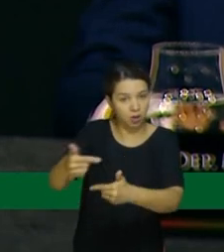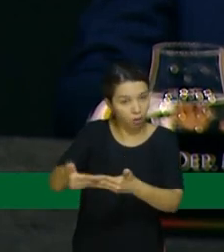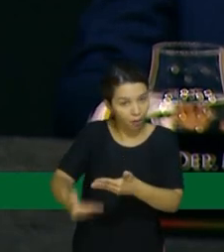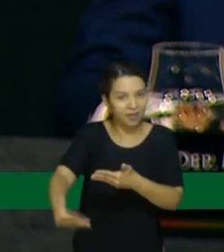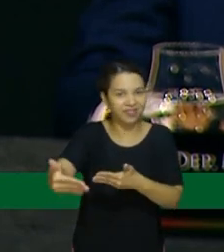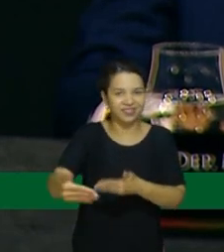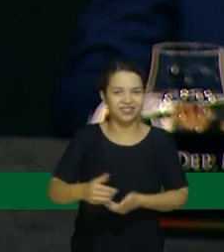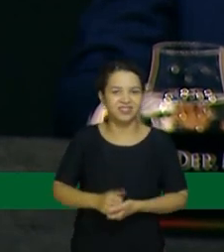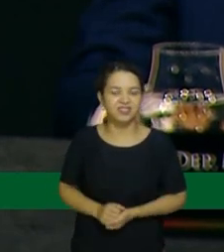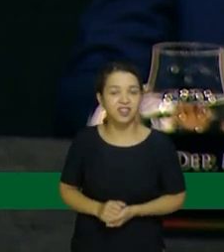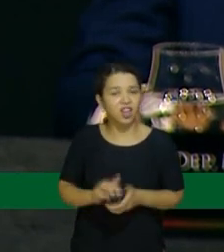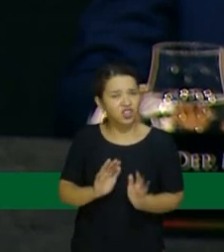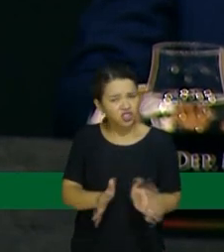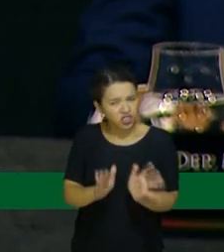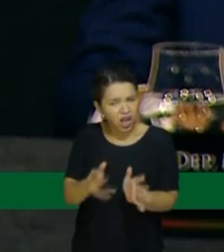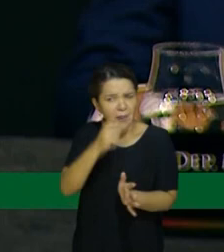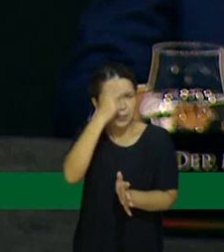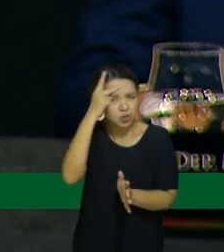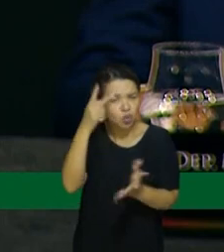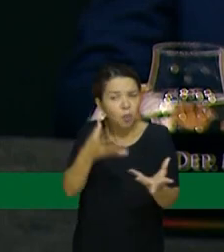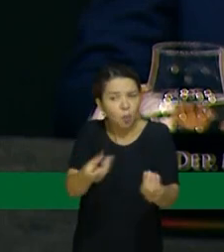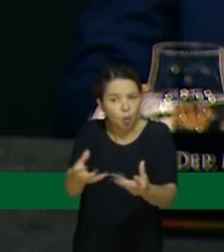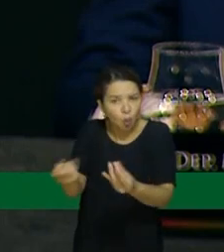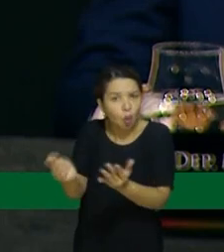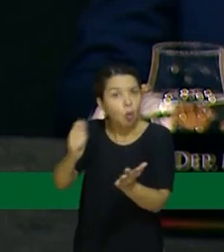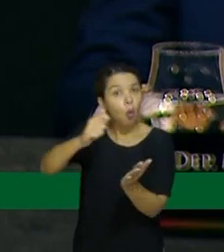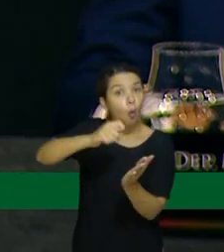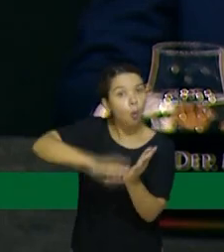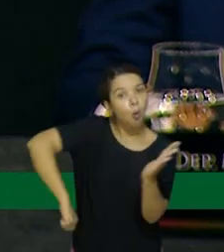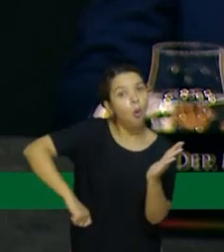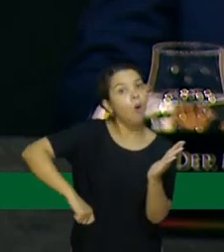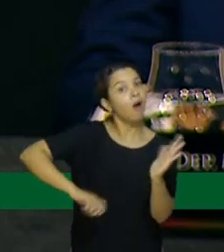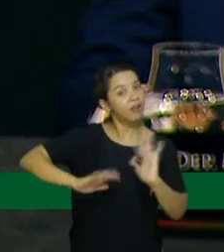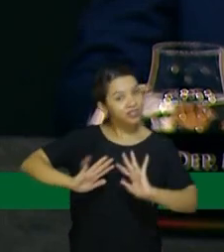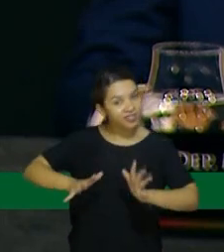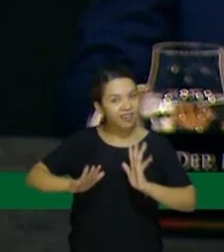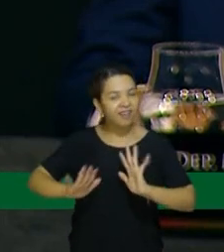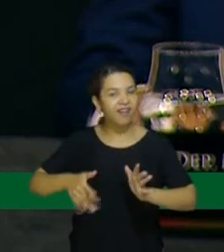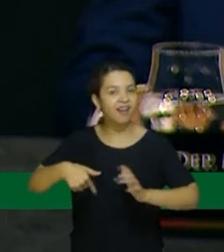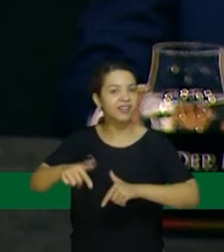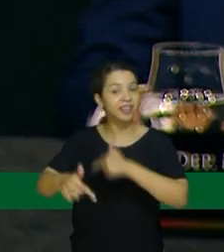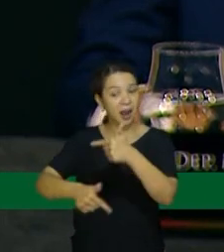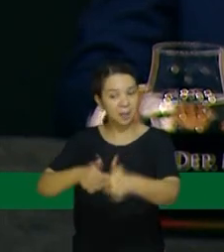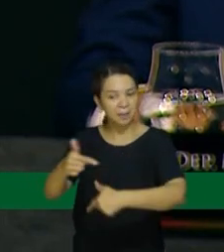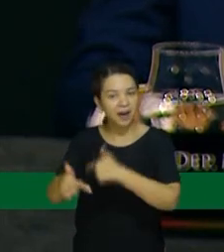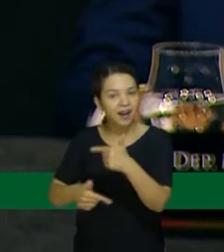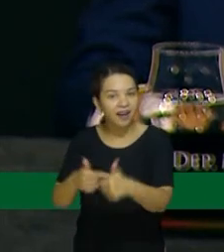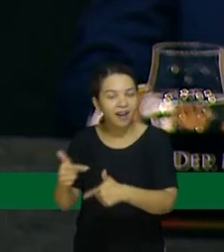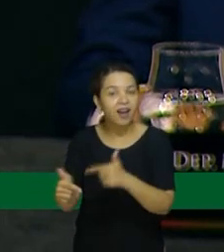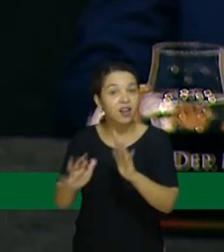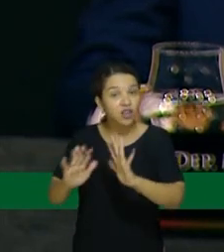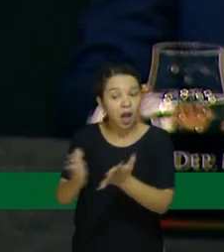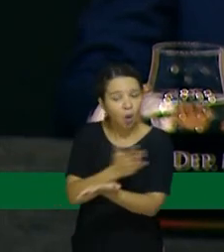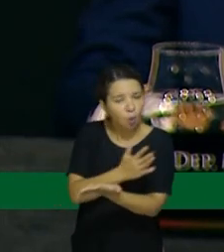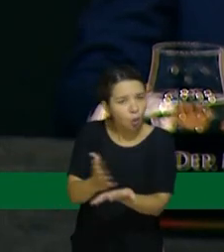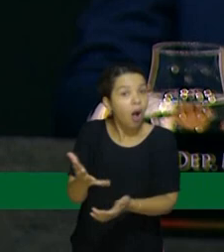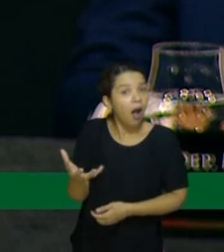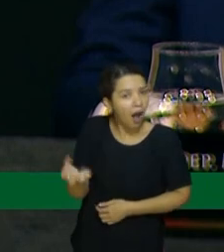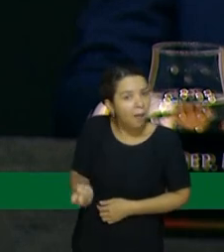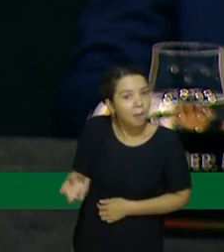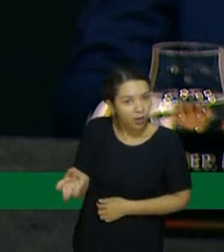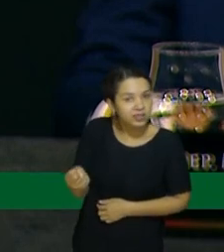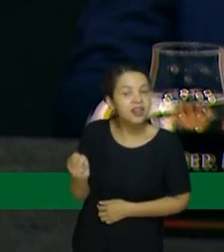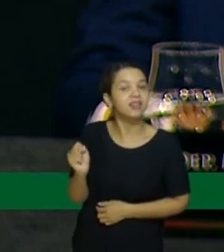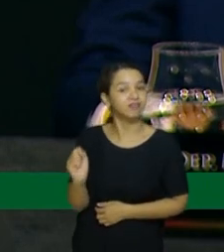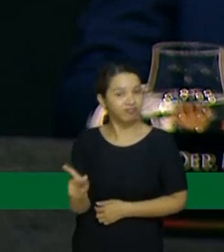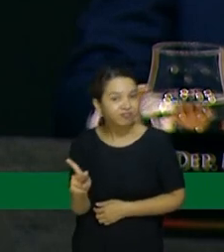pessoas que fizeram concurso pessoas que T as suas vagas pessoas que já se aposentaram enviadas